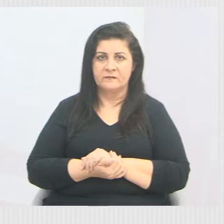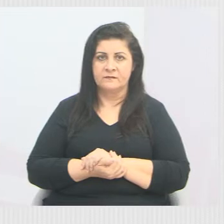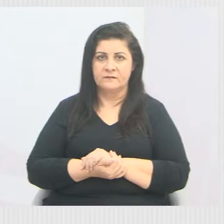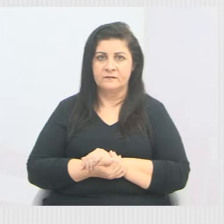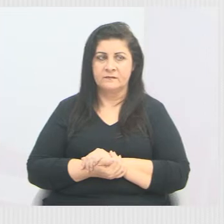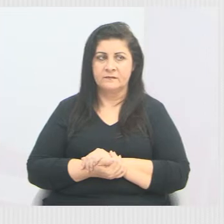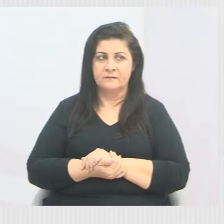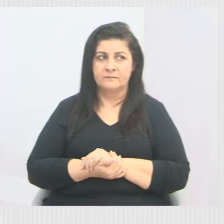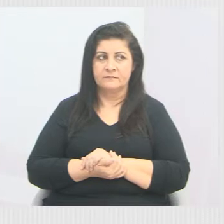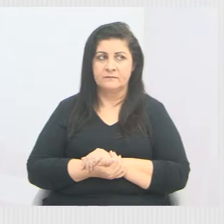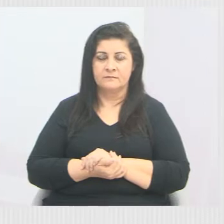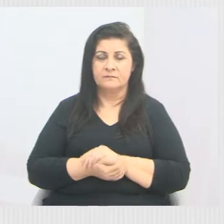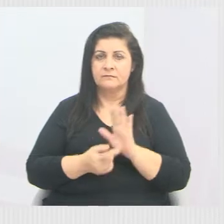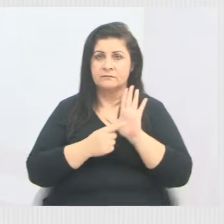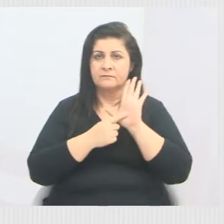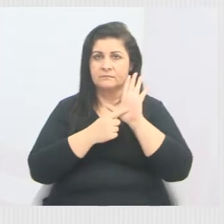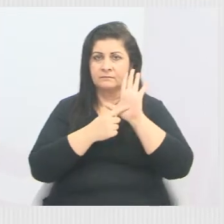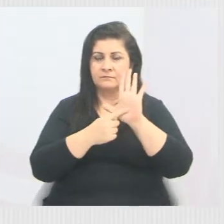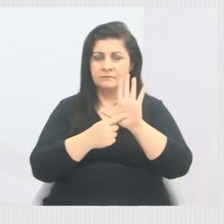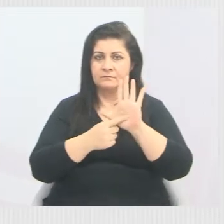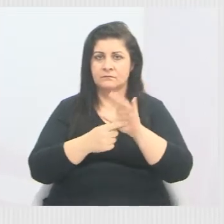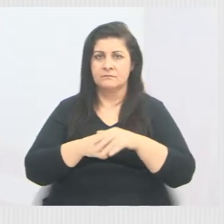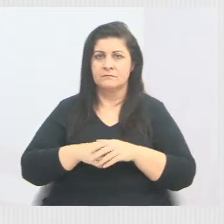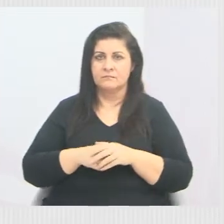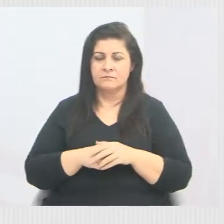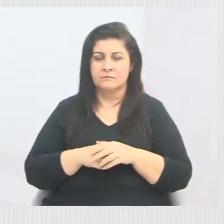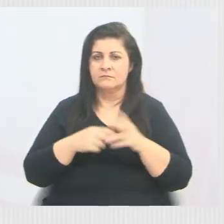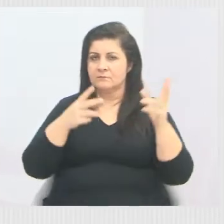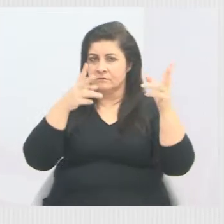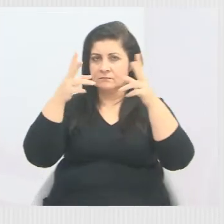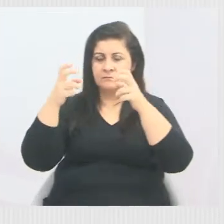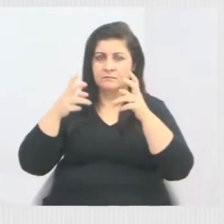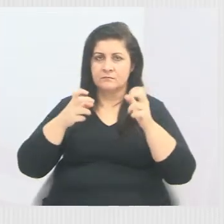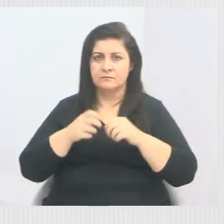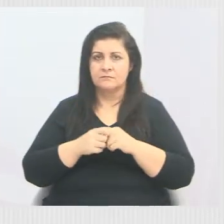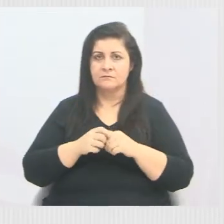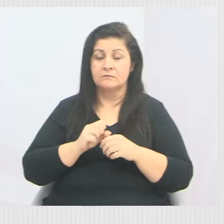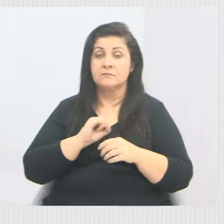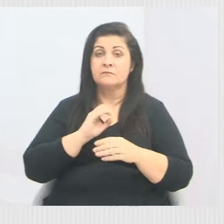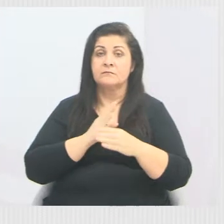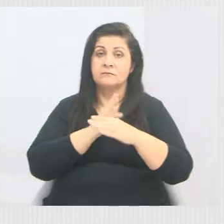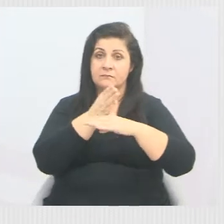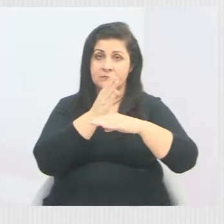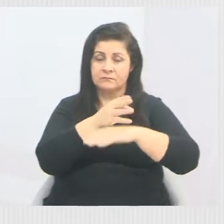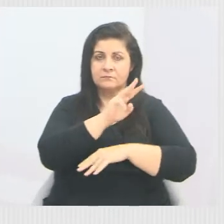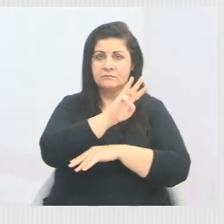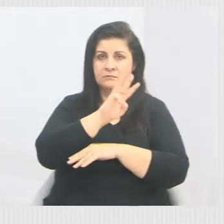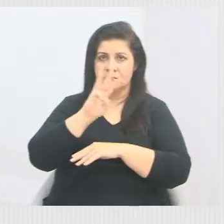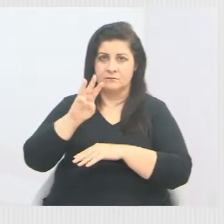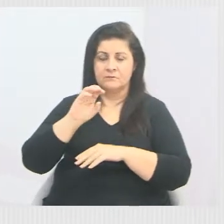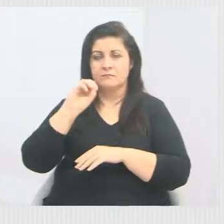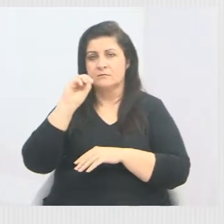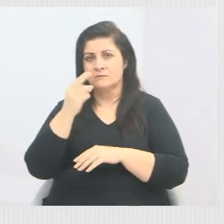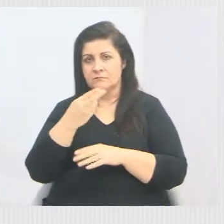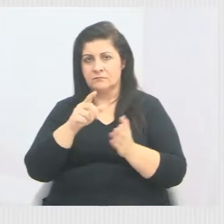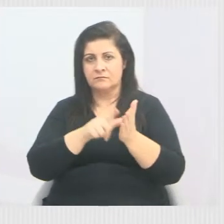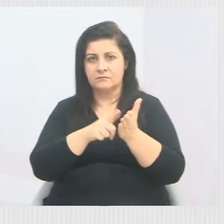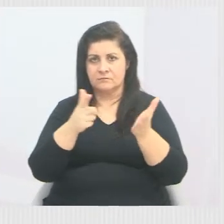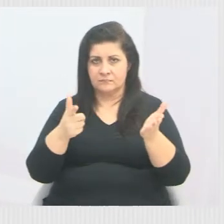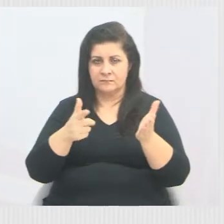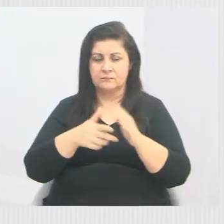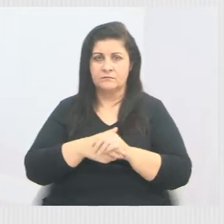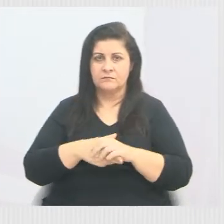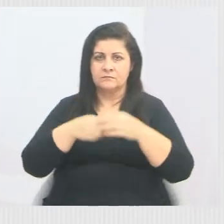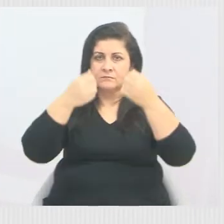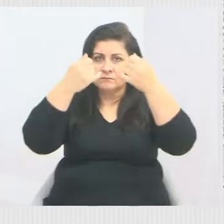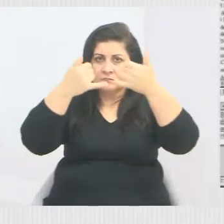Aqui, só para vocês poderem ter uma percepção, quando vocês forem acessar o site, né, ou o jornal, é este o